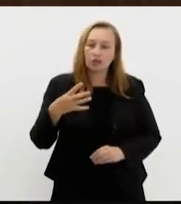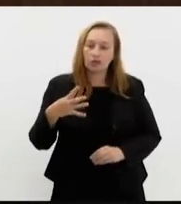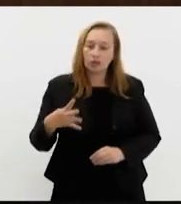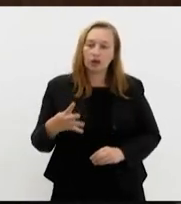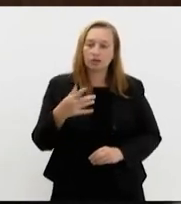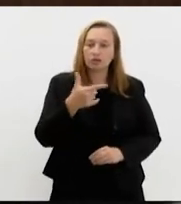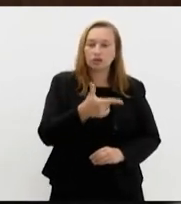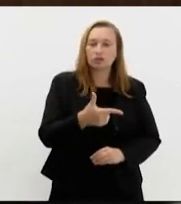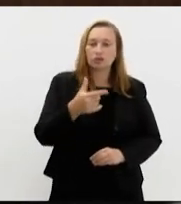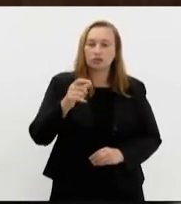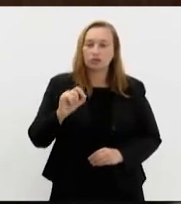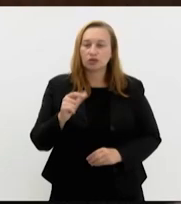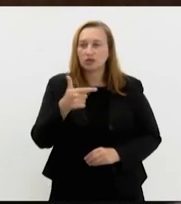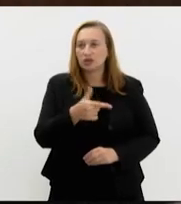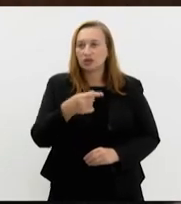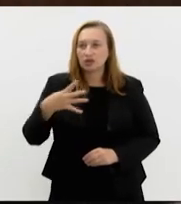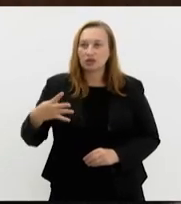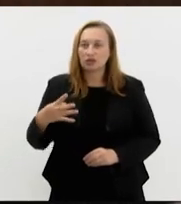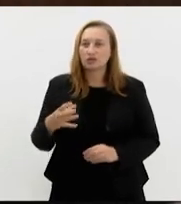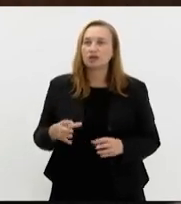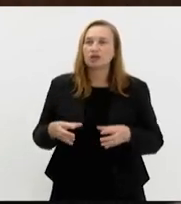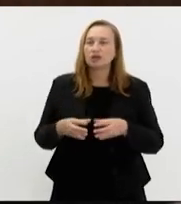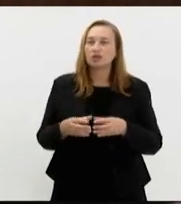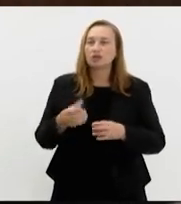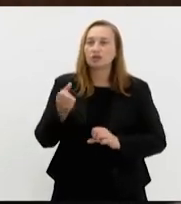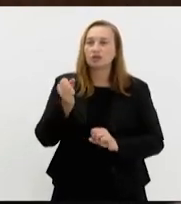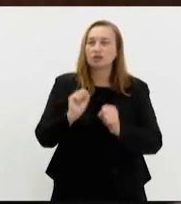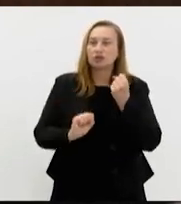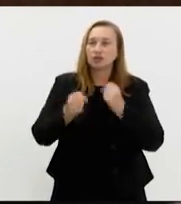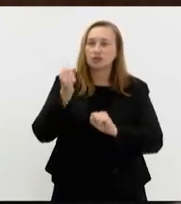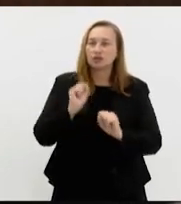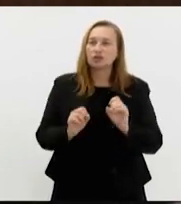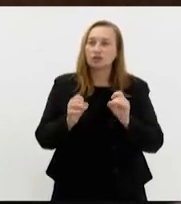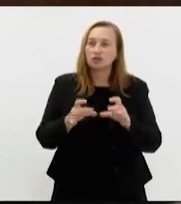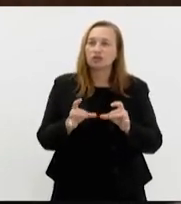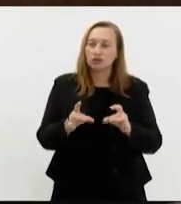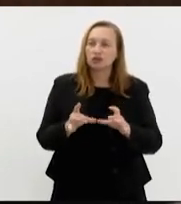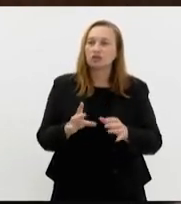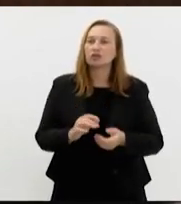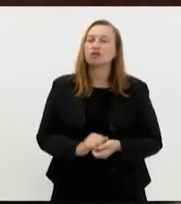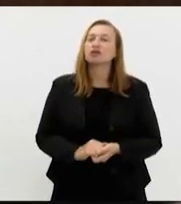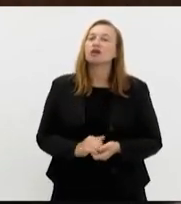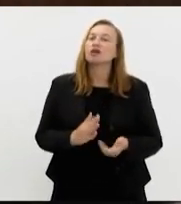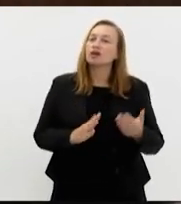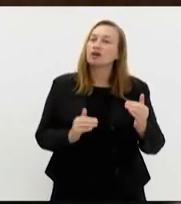pela Comissão de Economia, Indústria e Comércio, no mérito é favorável.